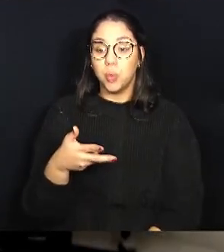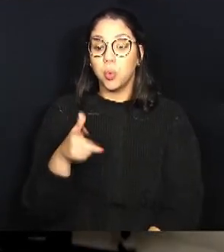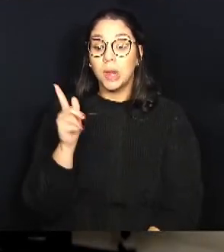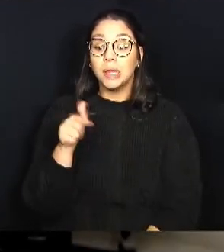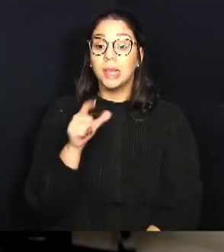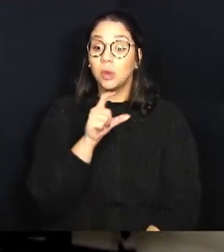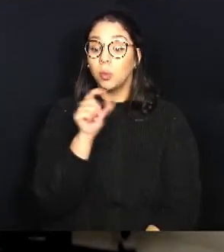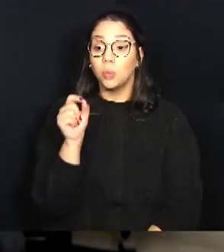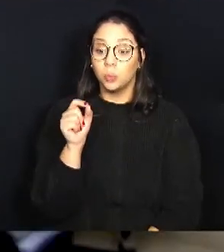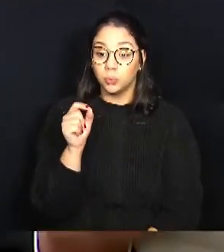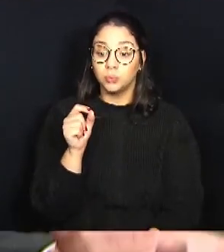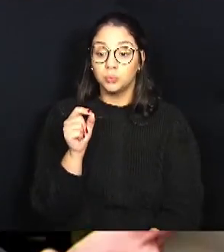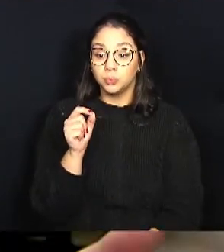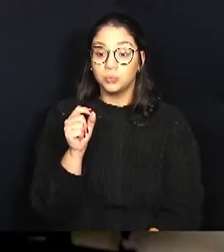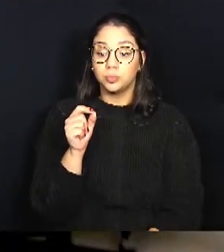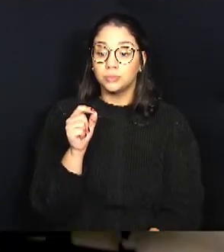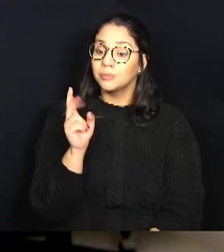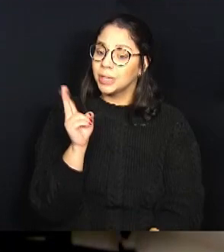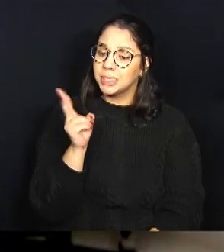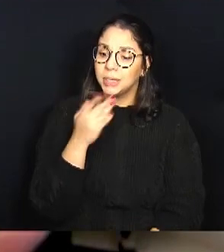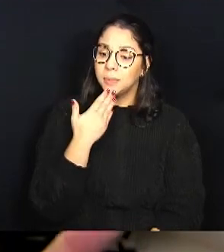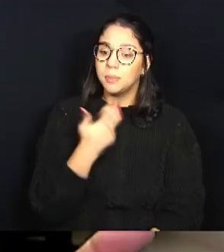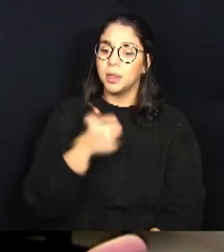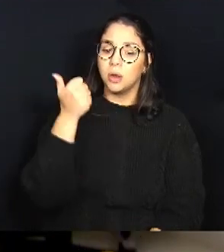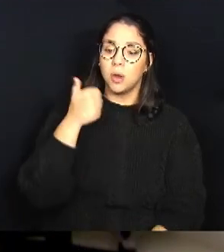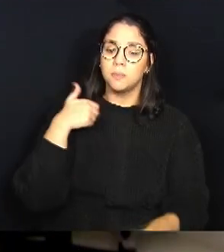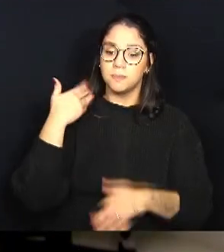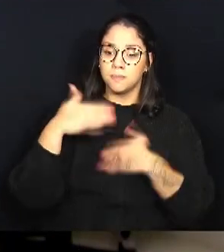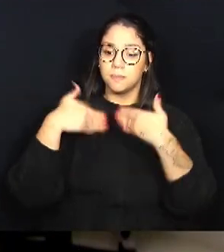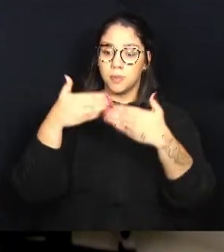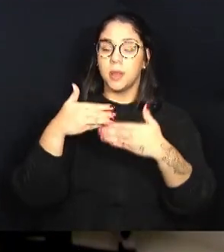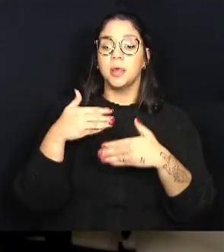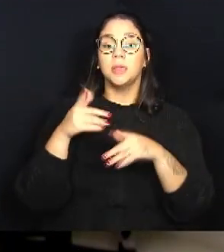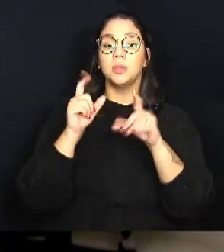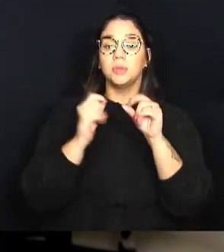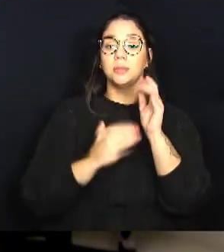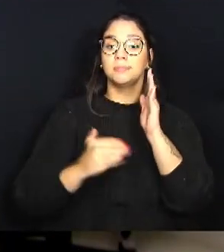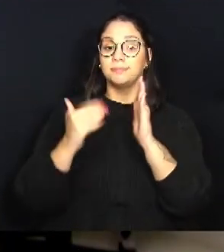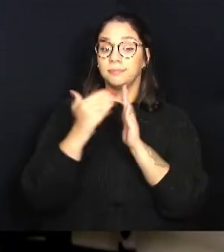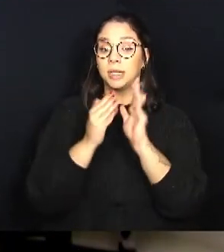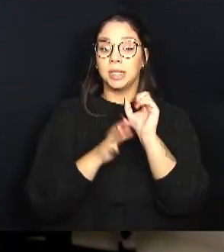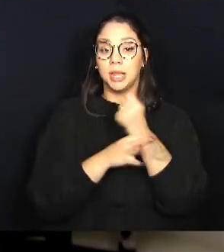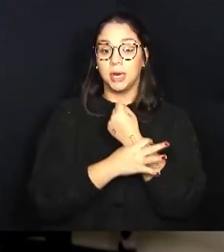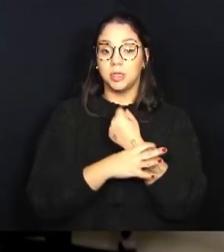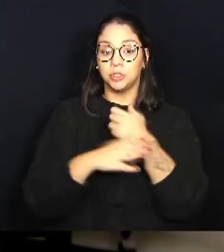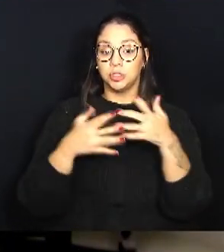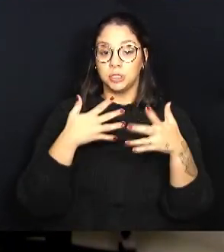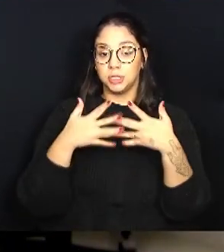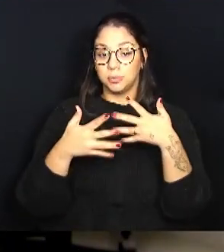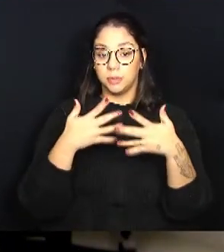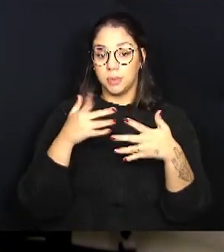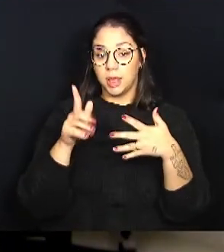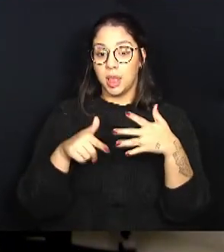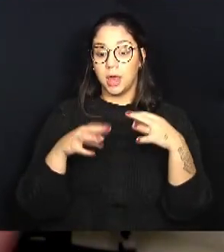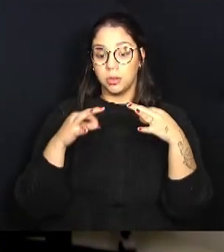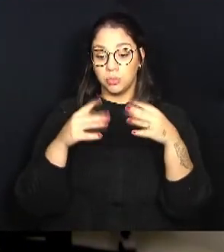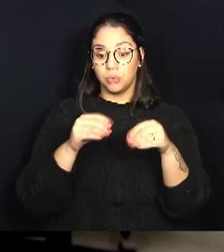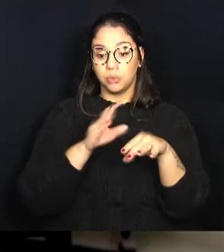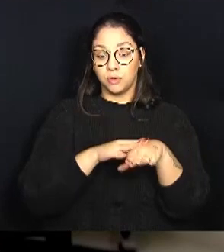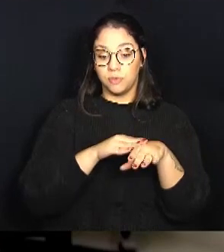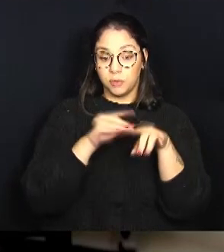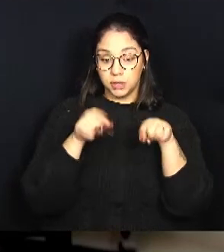seja sempre melhorado. E, acima de tudo, garantir transparência. Tudo que é feito na Câmara tem que